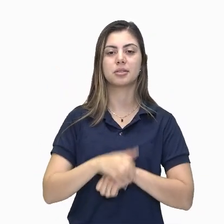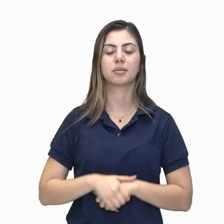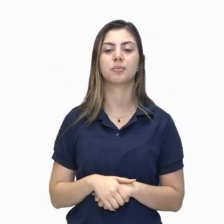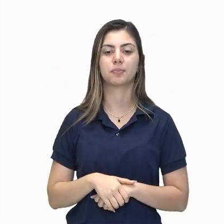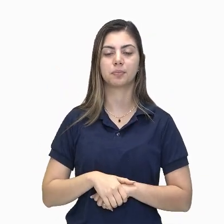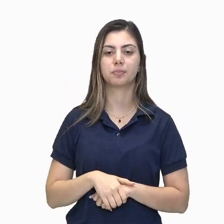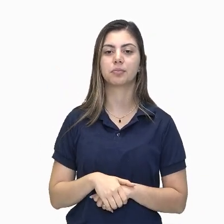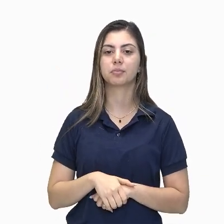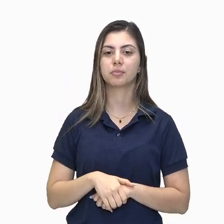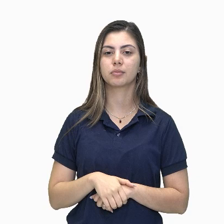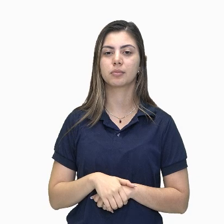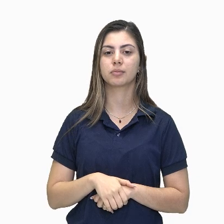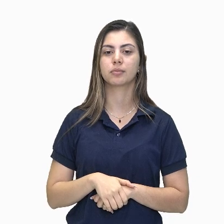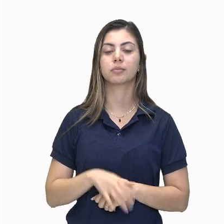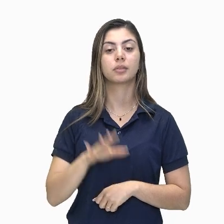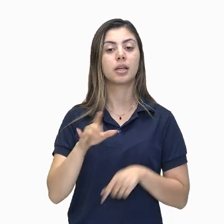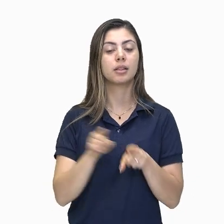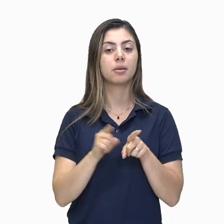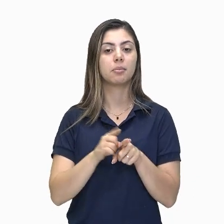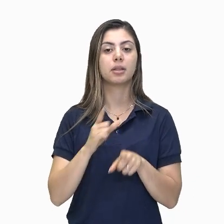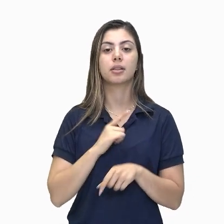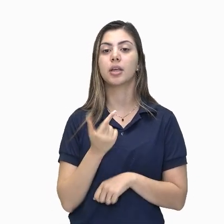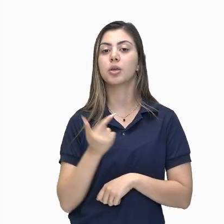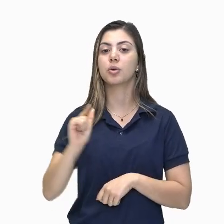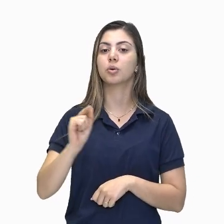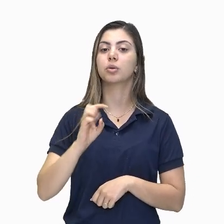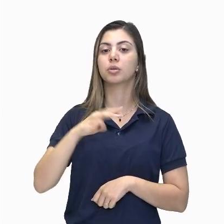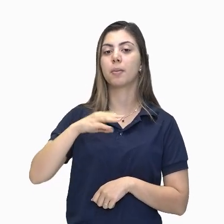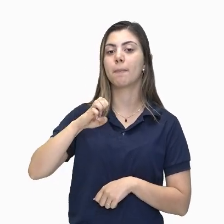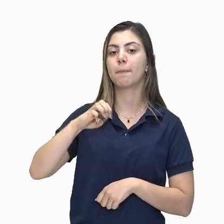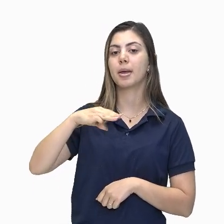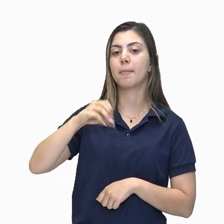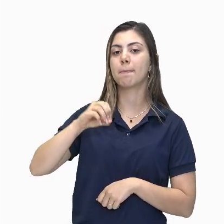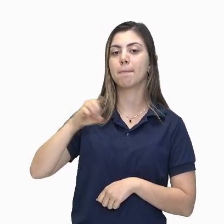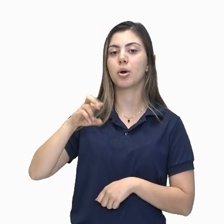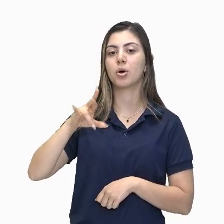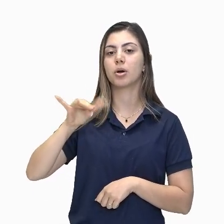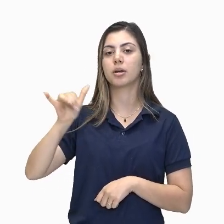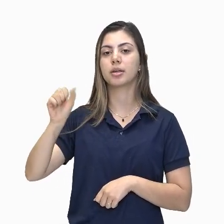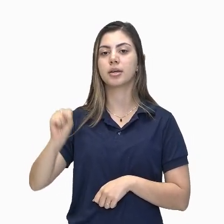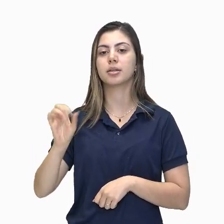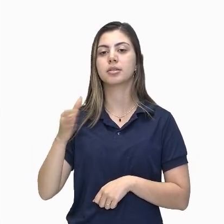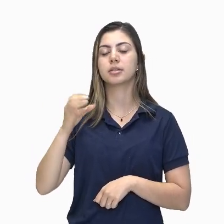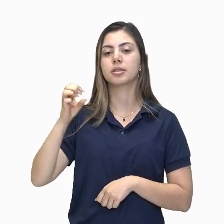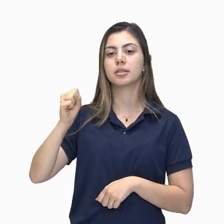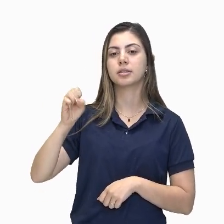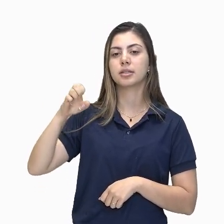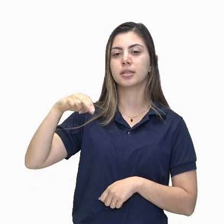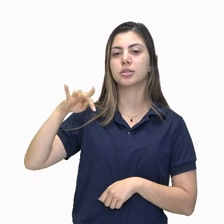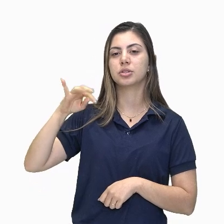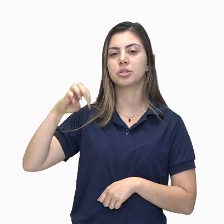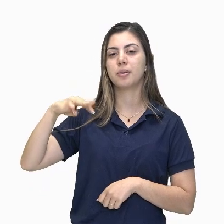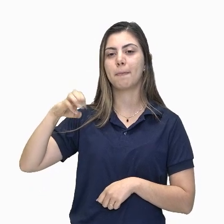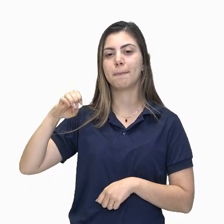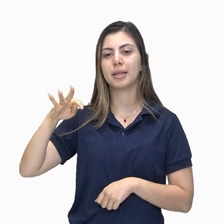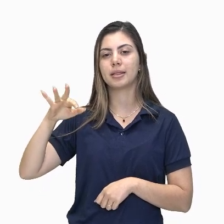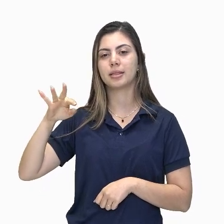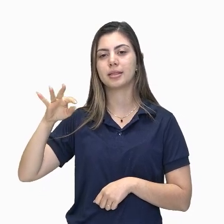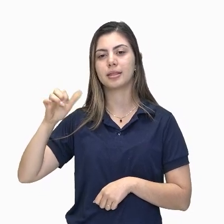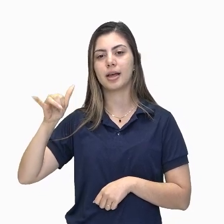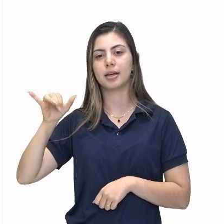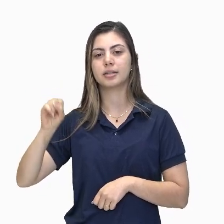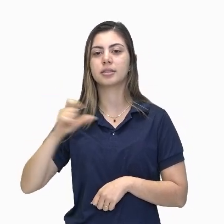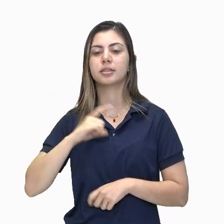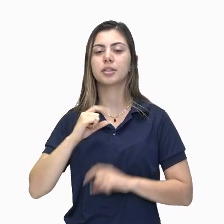as Memórias Sentimentais de João Miramar, que é de 24, que é um romance que utiliza uma narrativa fragmentada e inovadora, que